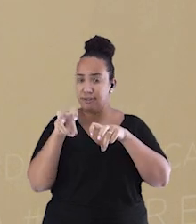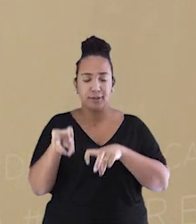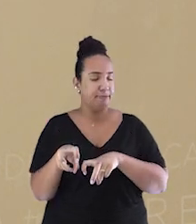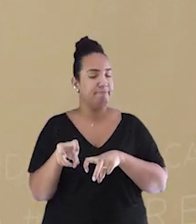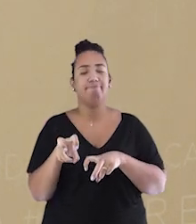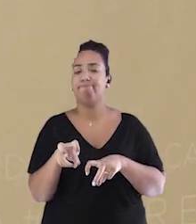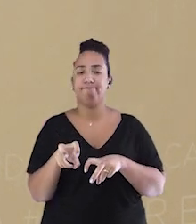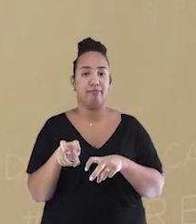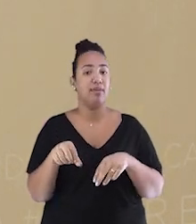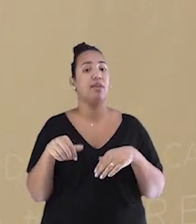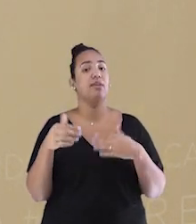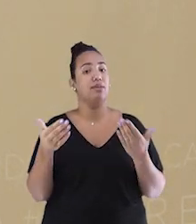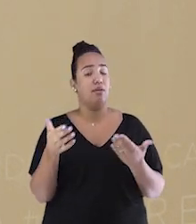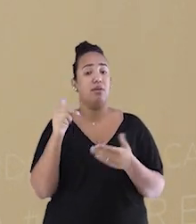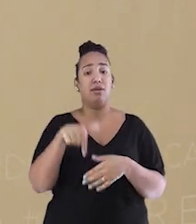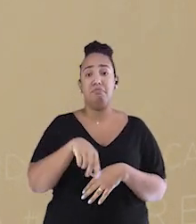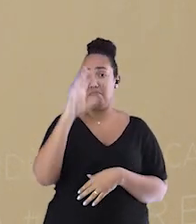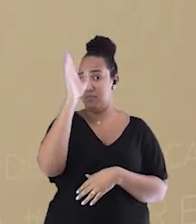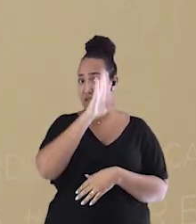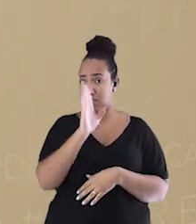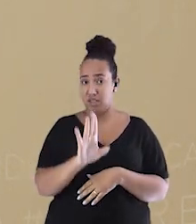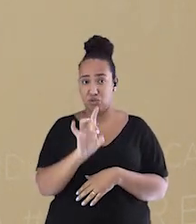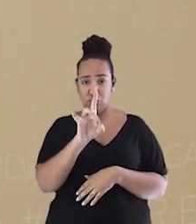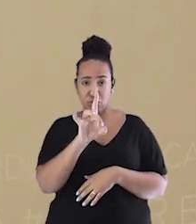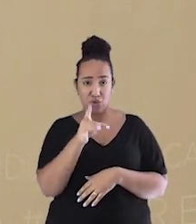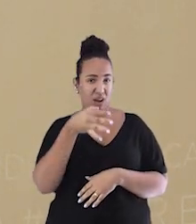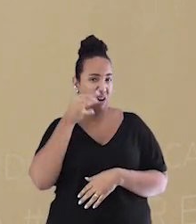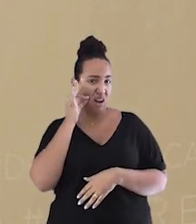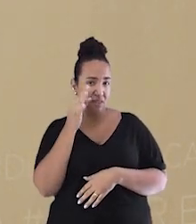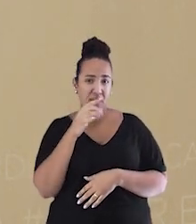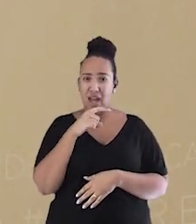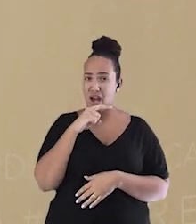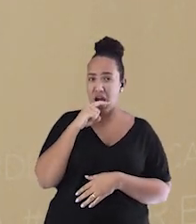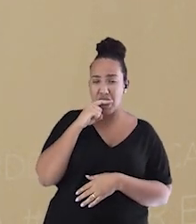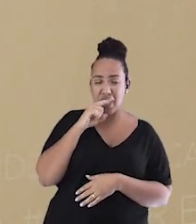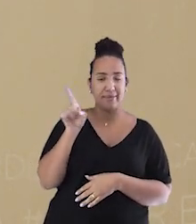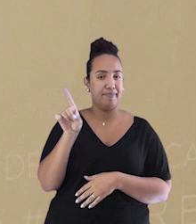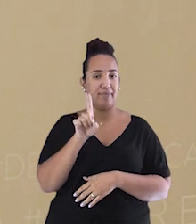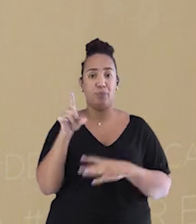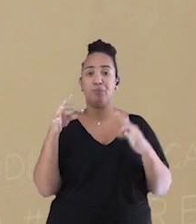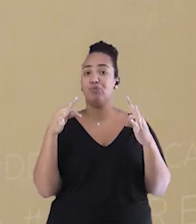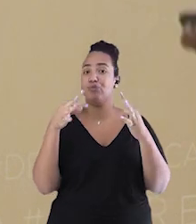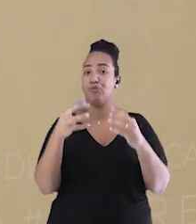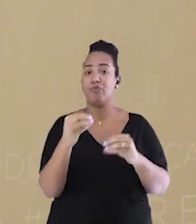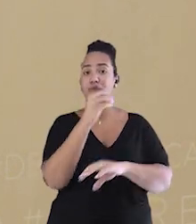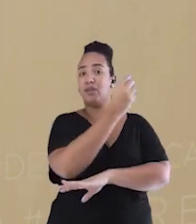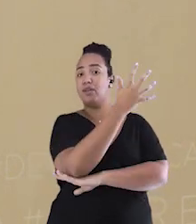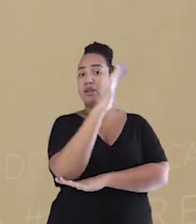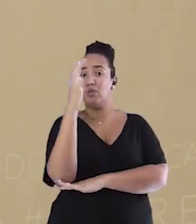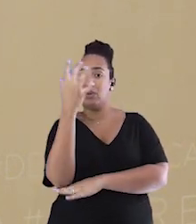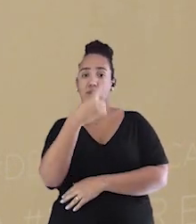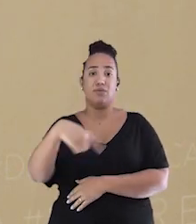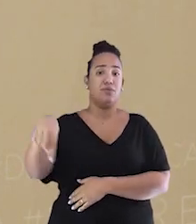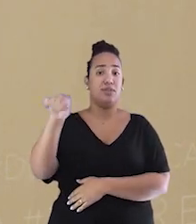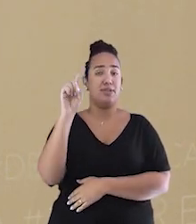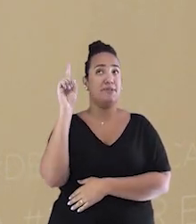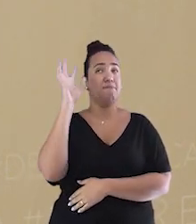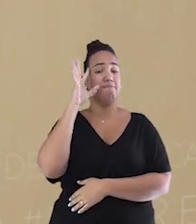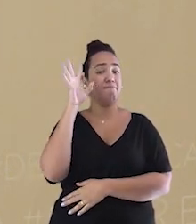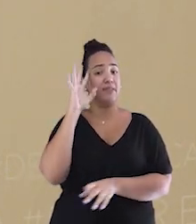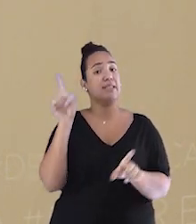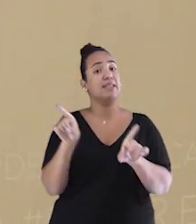agricultura. Não, o Brasil não cultiva só esses alimentos. tudo o que vem da natureza que